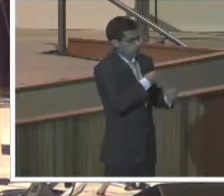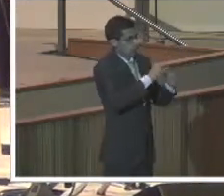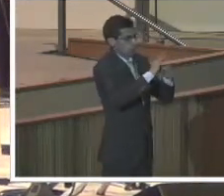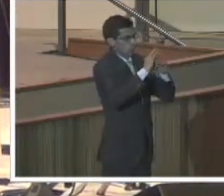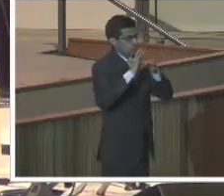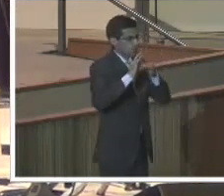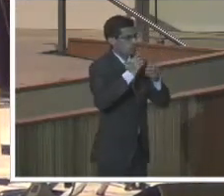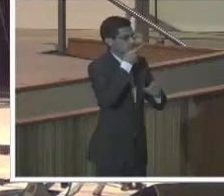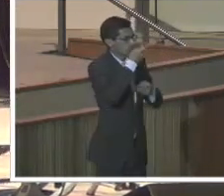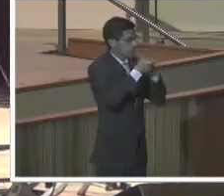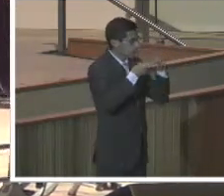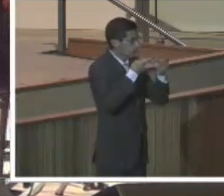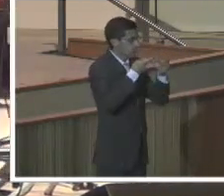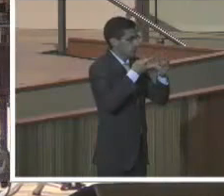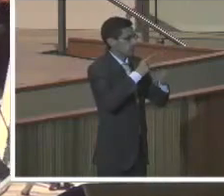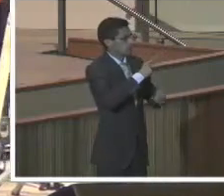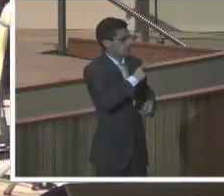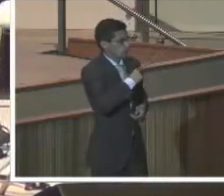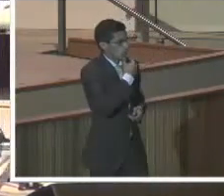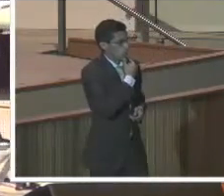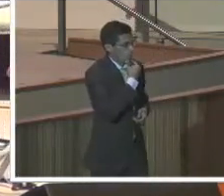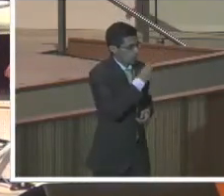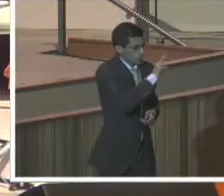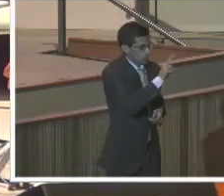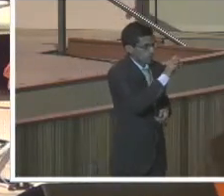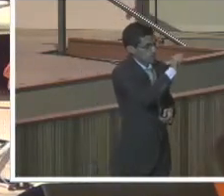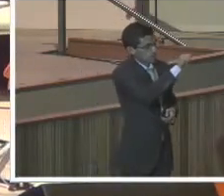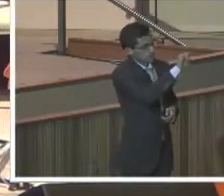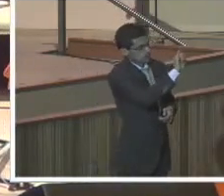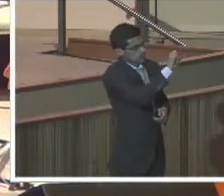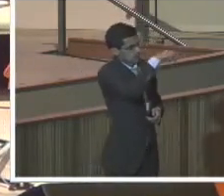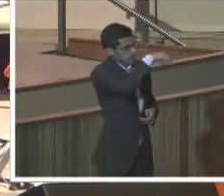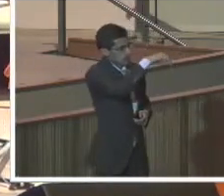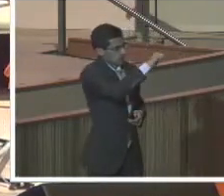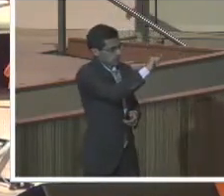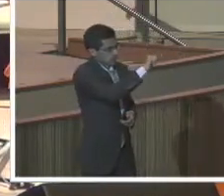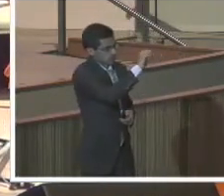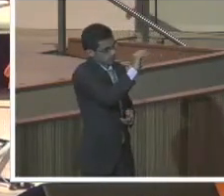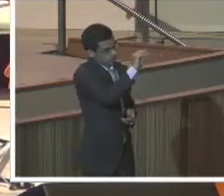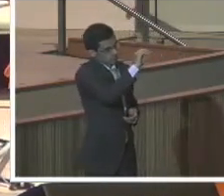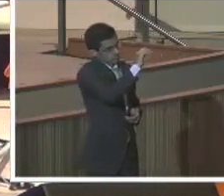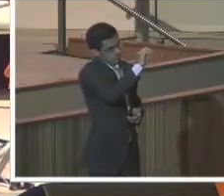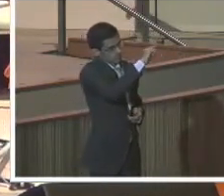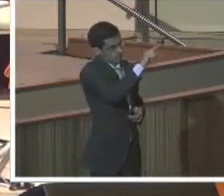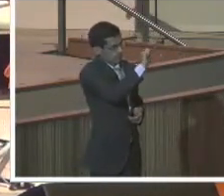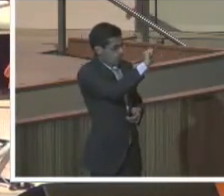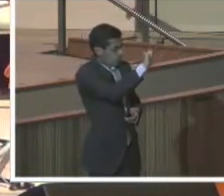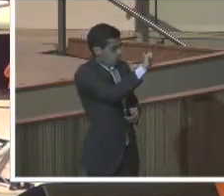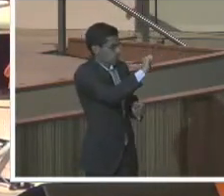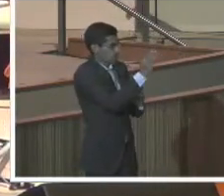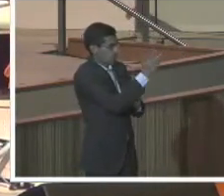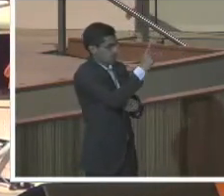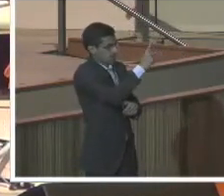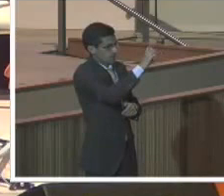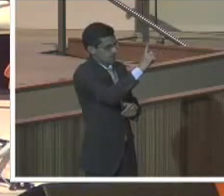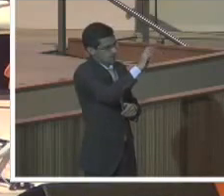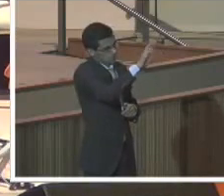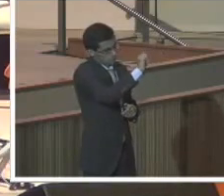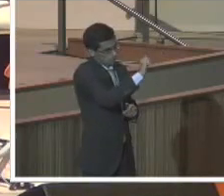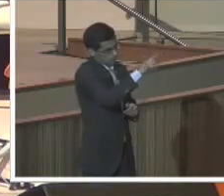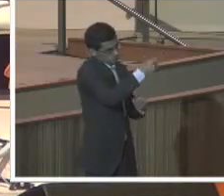Por exemplo, um deles era Simão Pedro, porque quando Jesus faz o milagre da